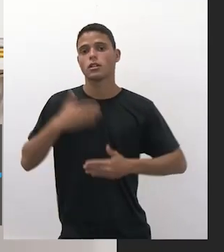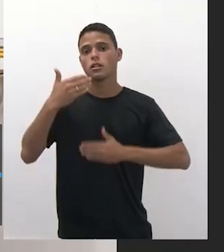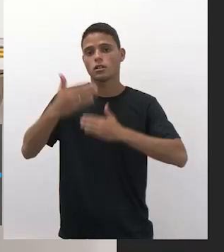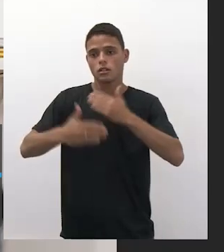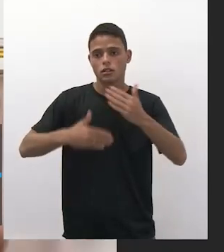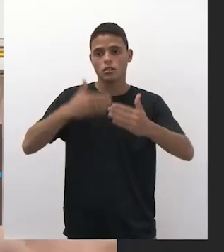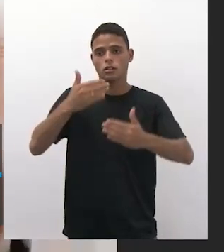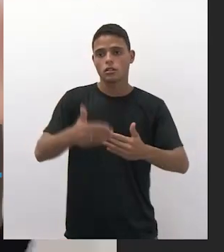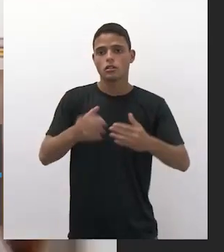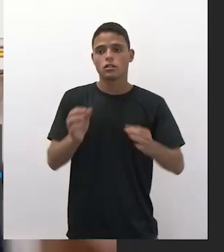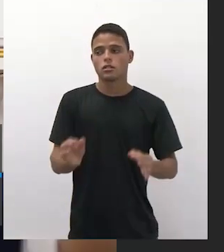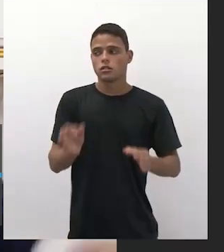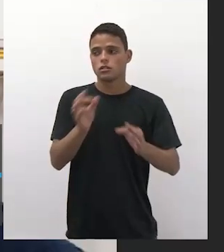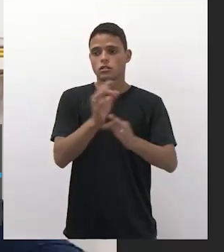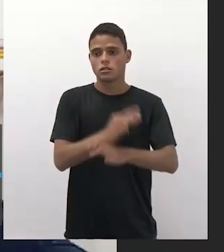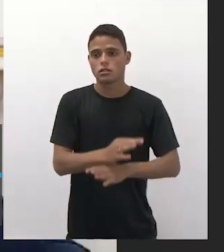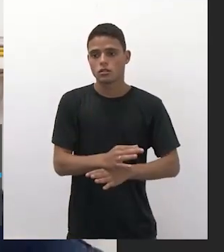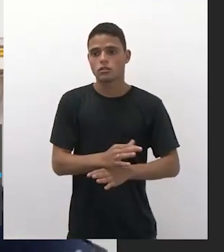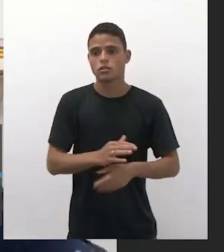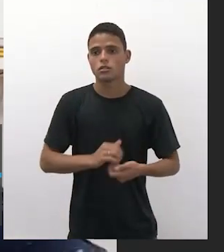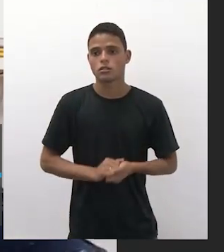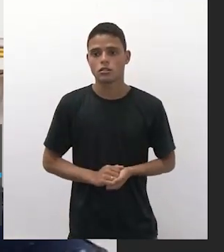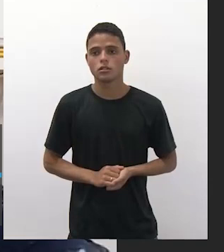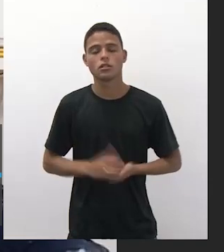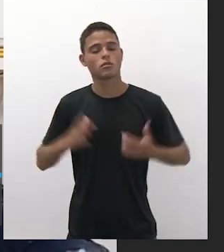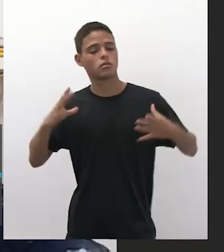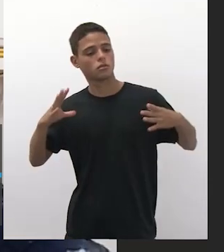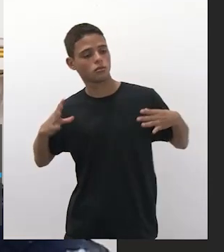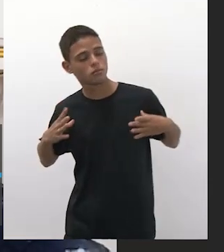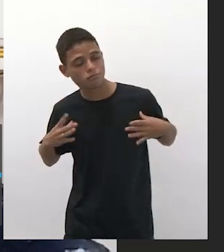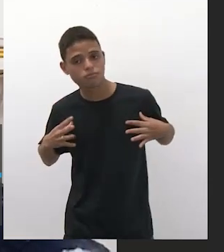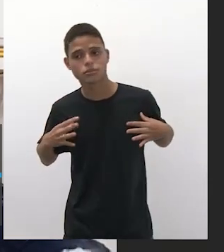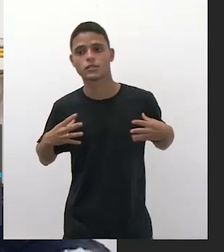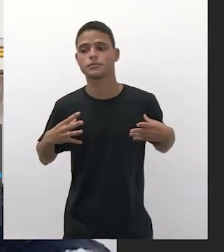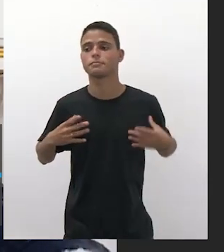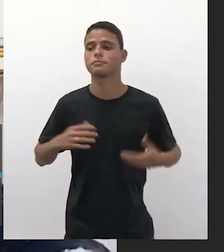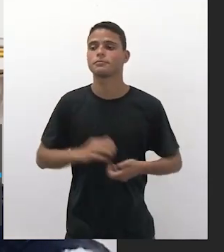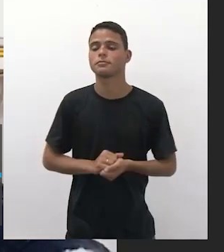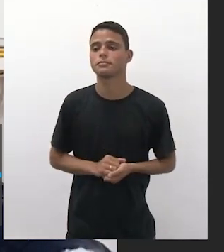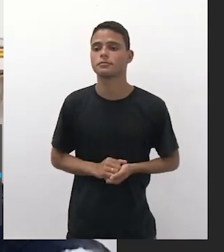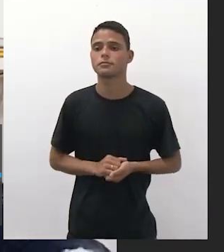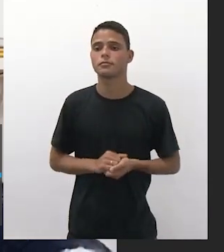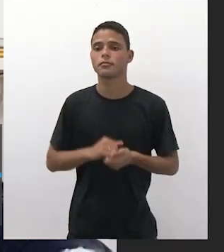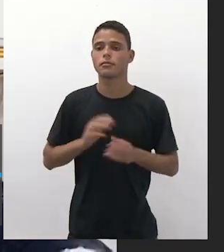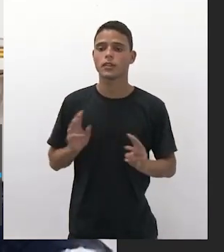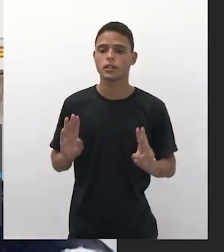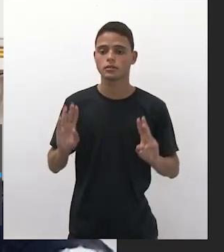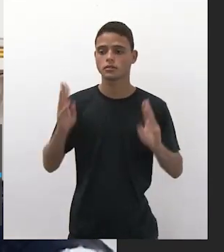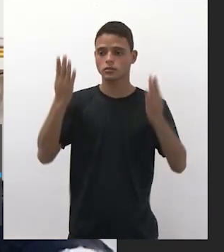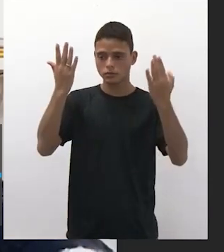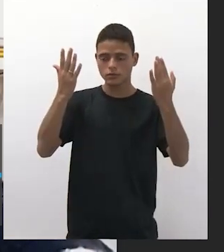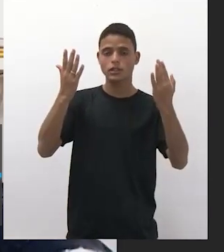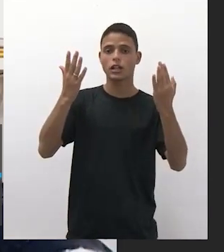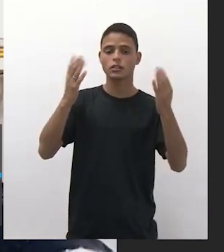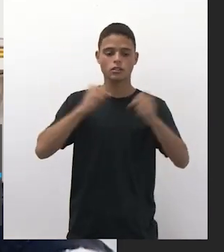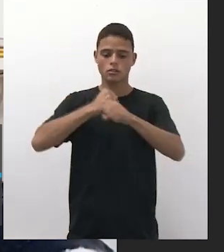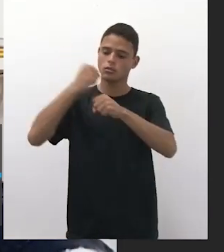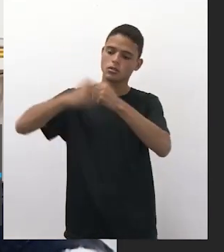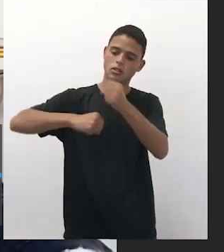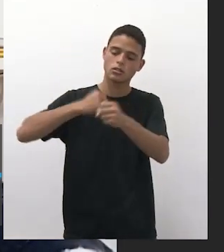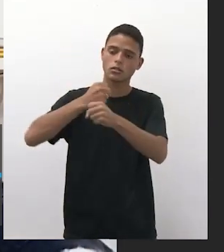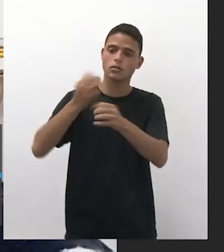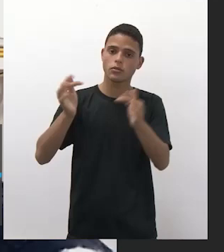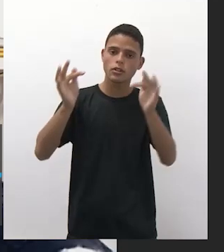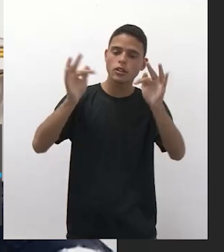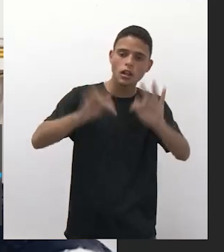eu fiquei de férias, passaram ali as festividades de final de ano, né?